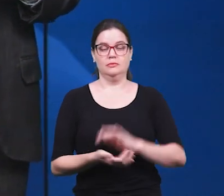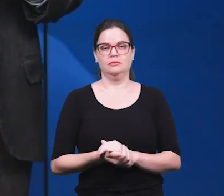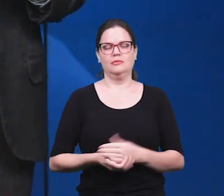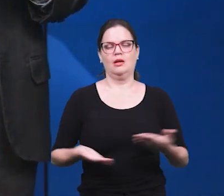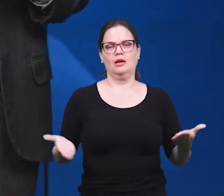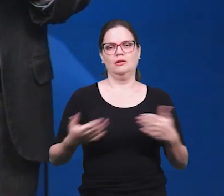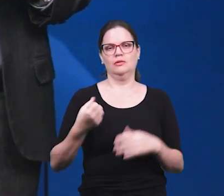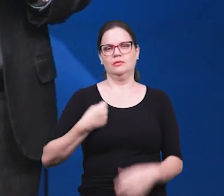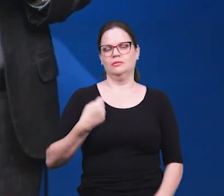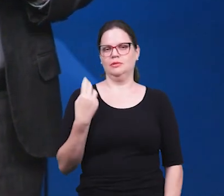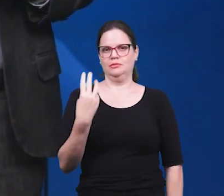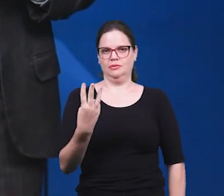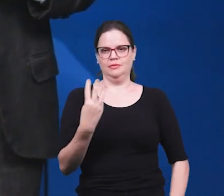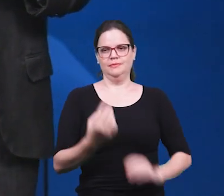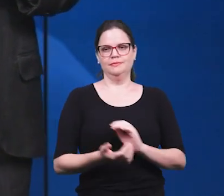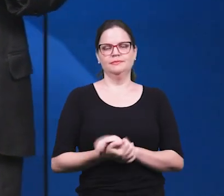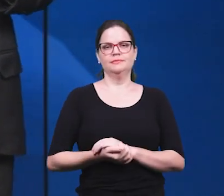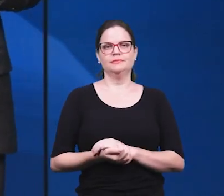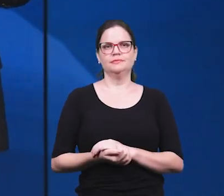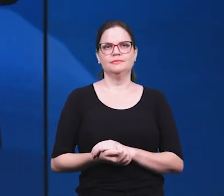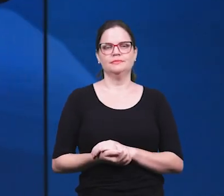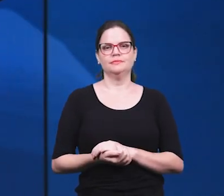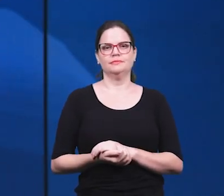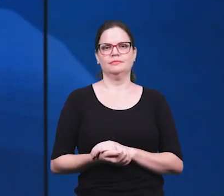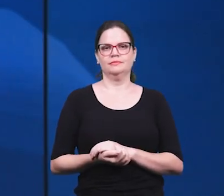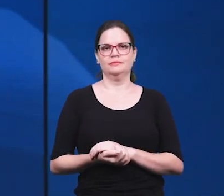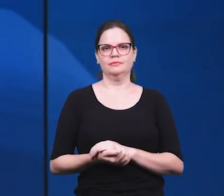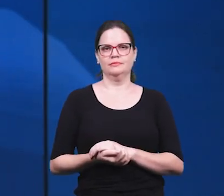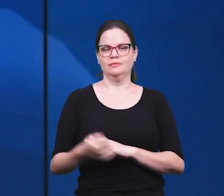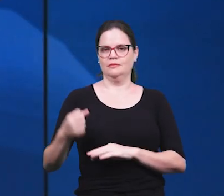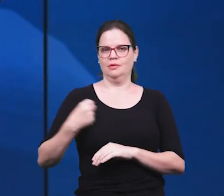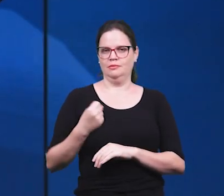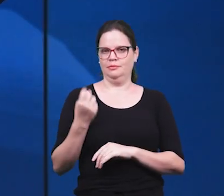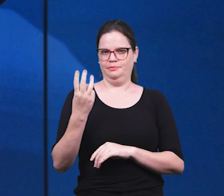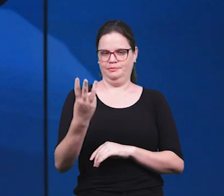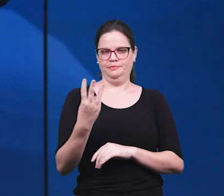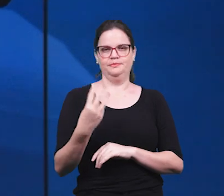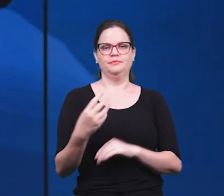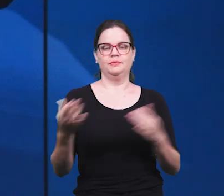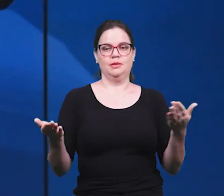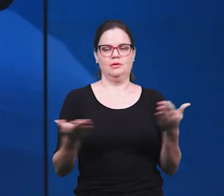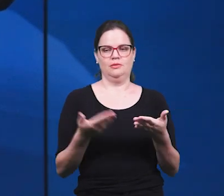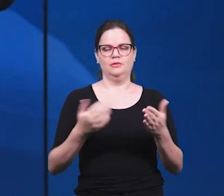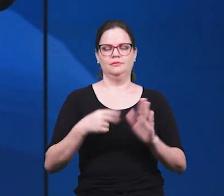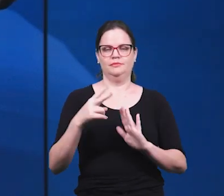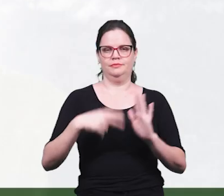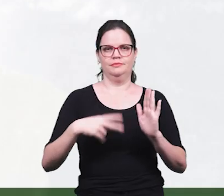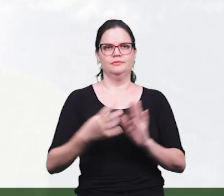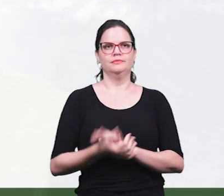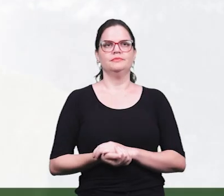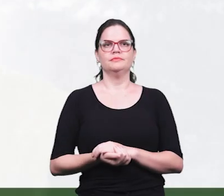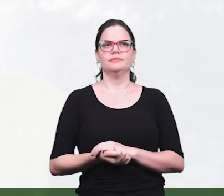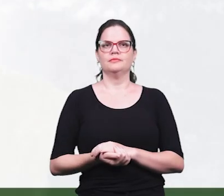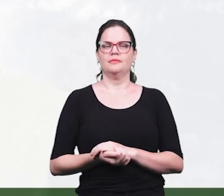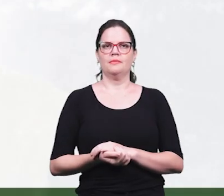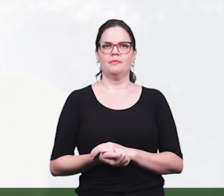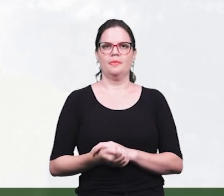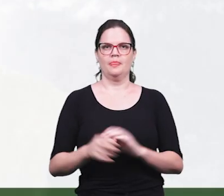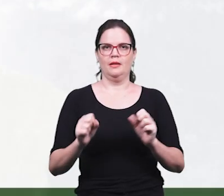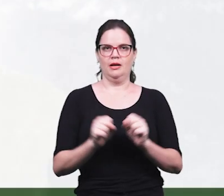nossa terceira pergunta, nós vamos agora então, nessa terceira pergunta, ela diz o seguinte, vamos ler.